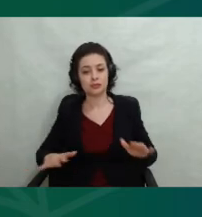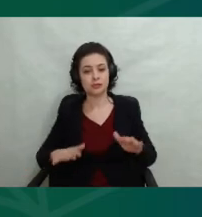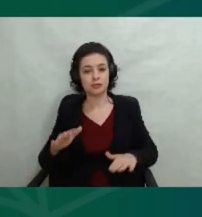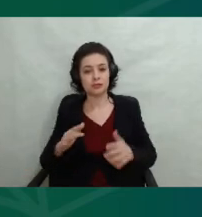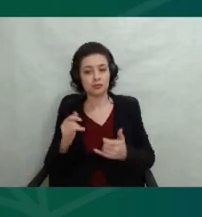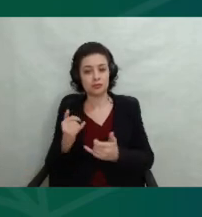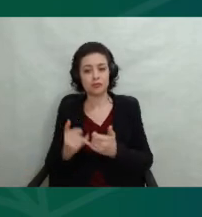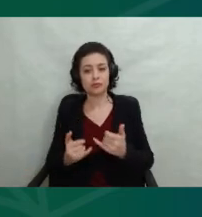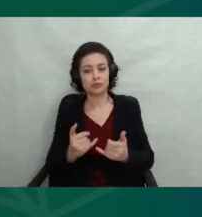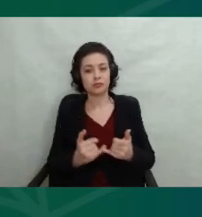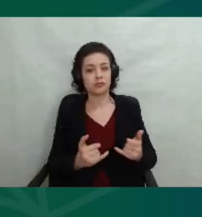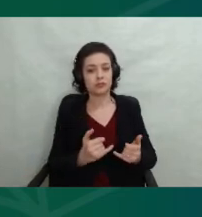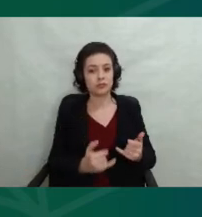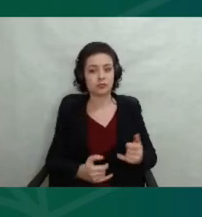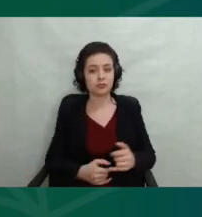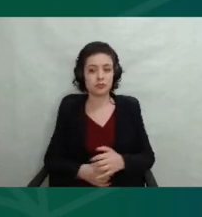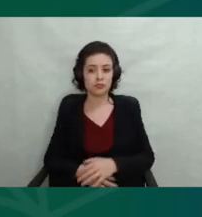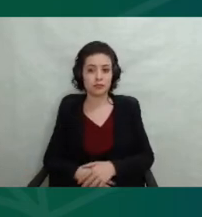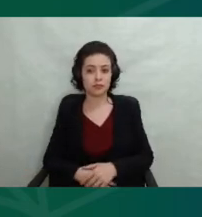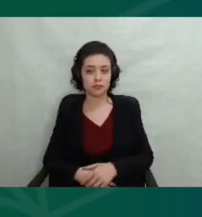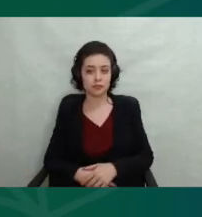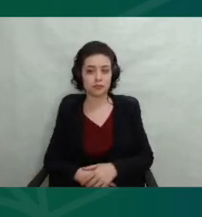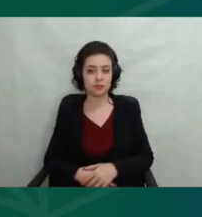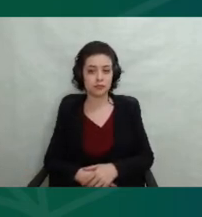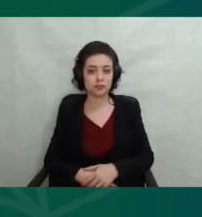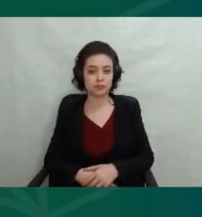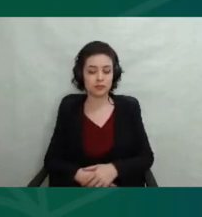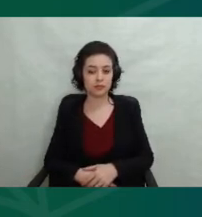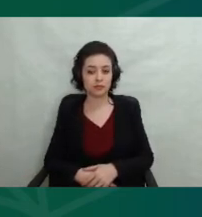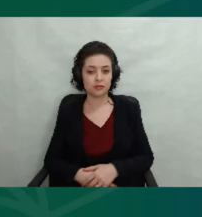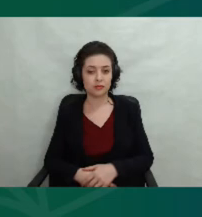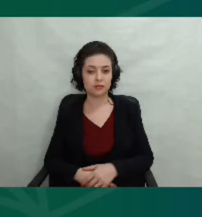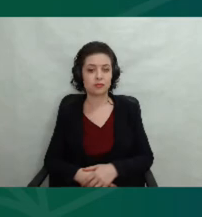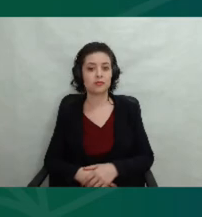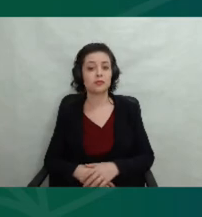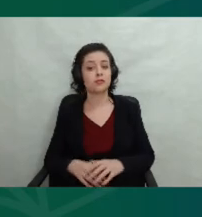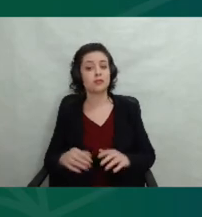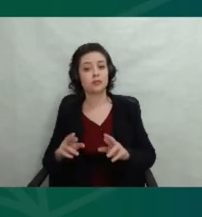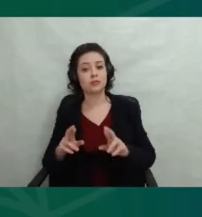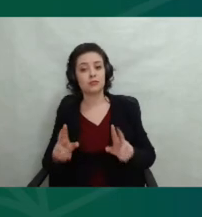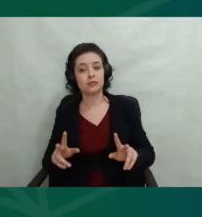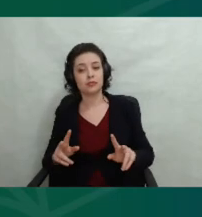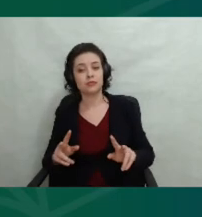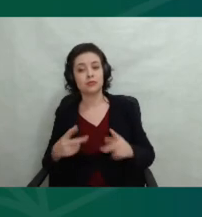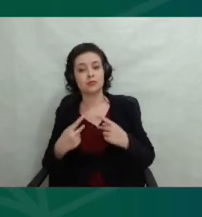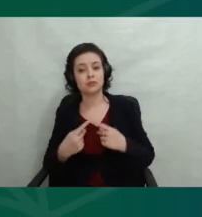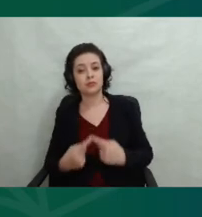aqueles esperados para mamíferos e aqueles esperados para humanos. Pode passar o próximo, por favor.